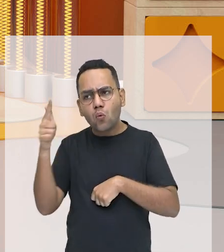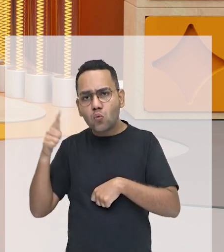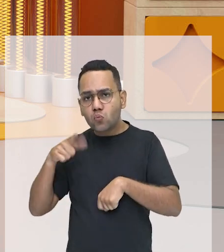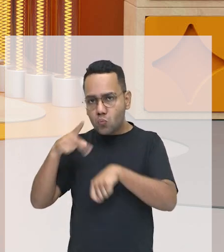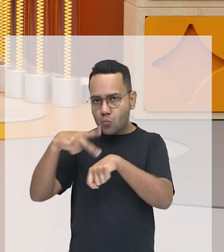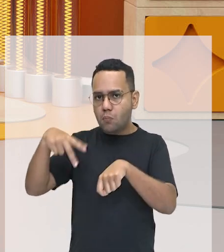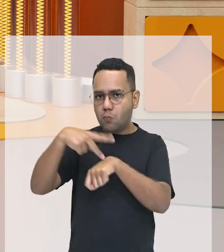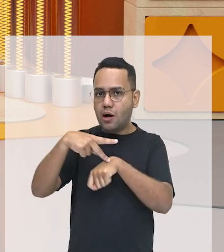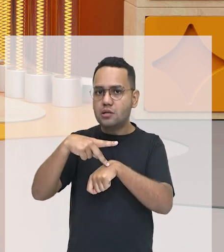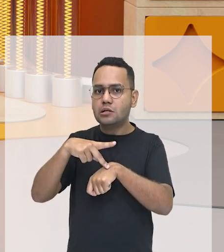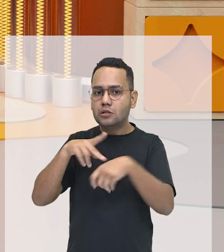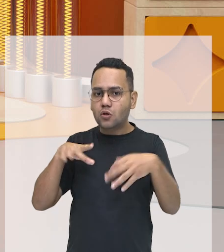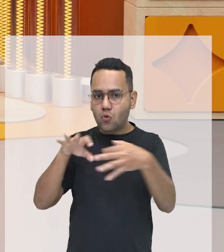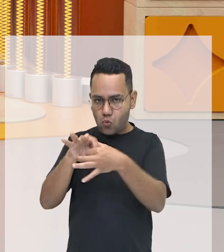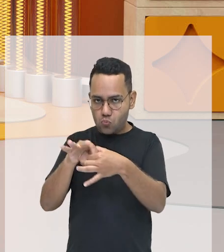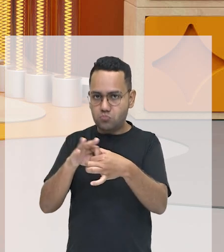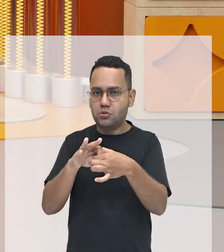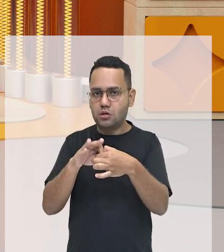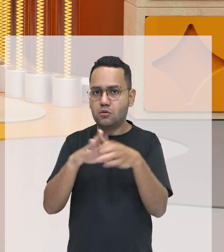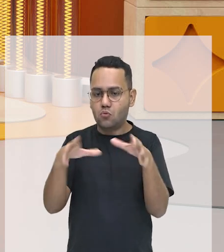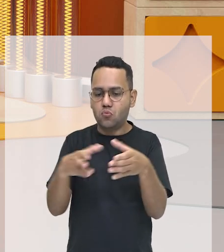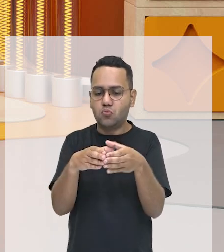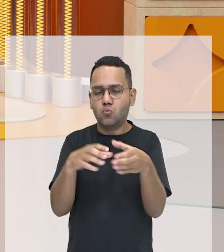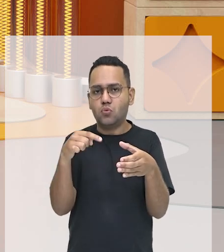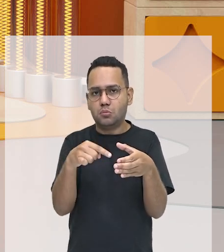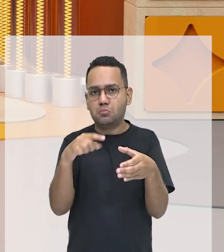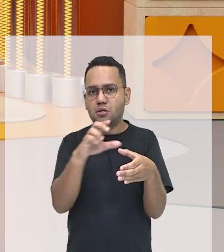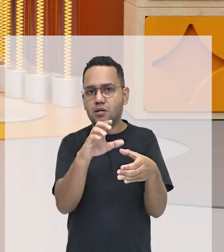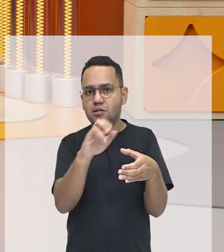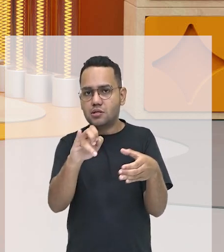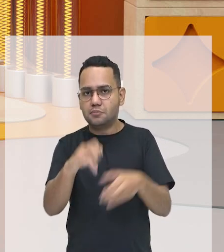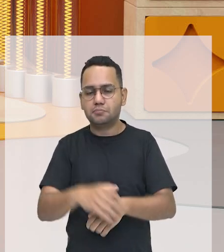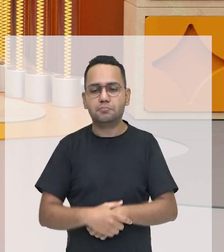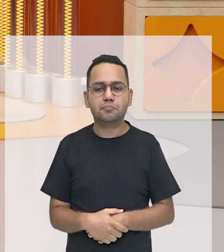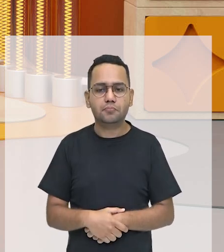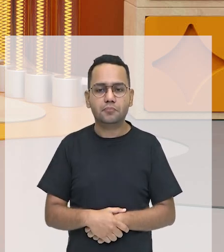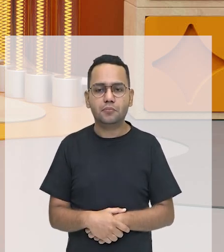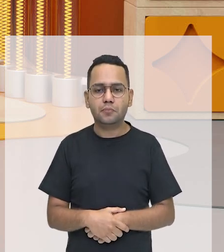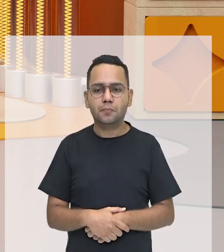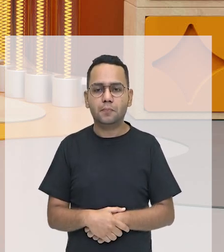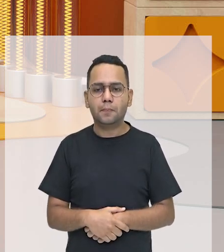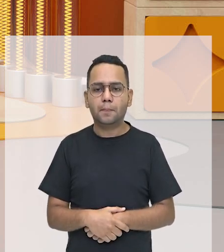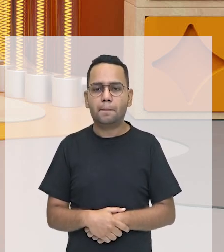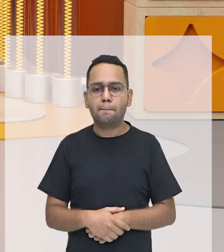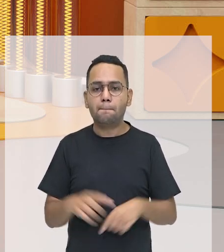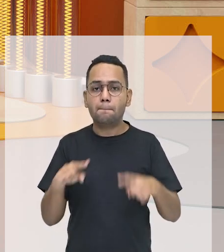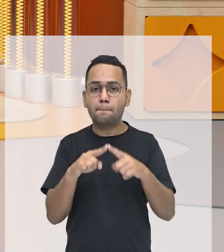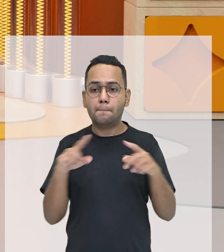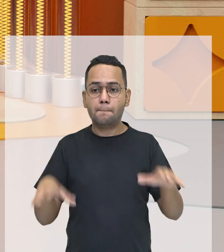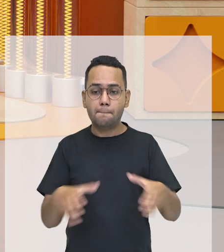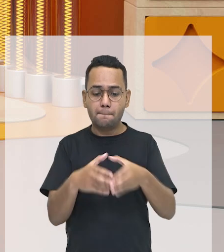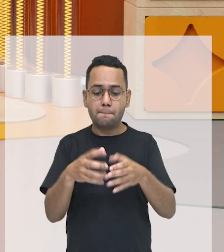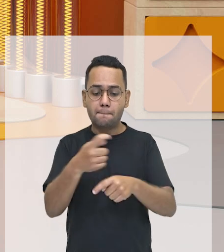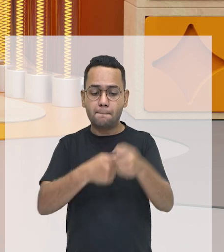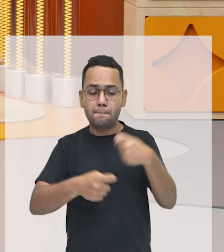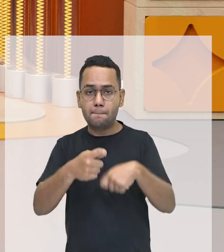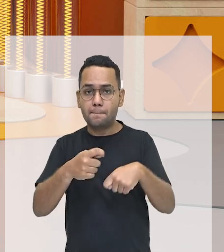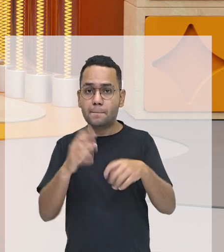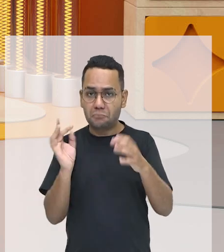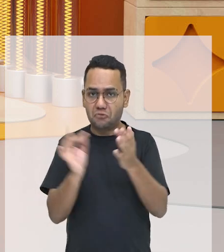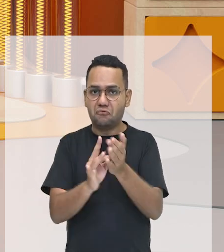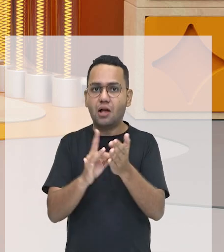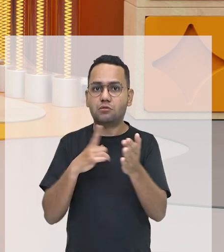fazendo parte da comunidade dos estados independentes e fazendo com que esse bloco econômico, né, se realmente eles se juntarem